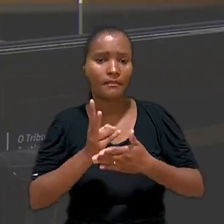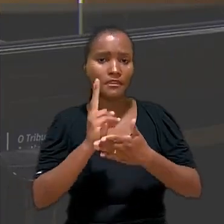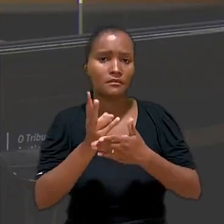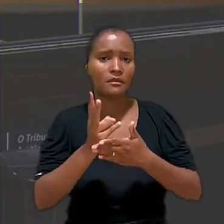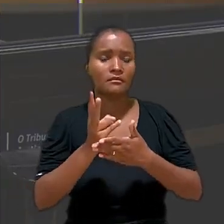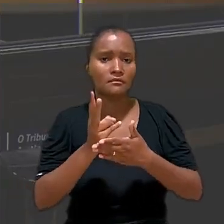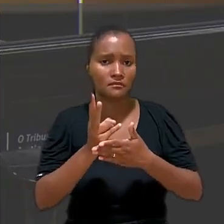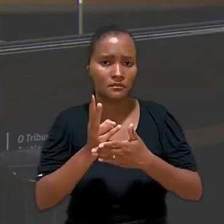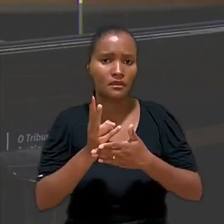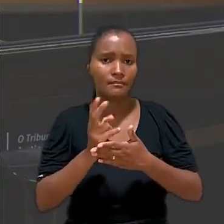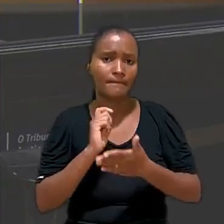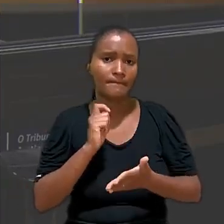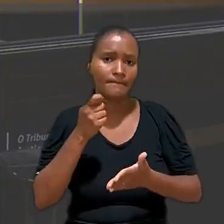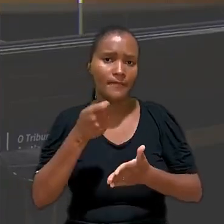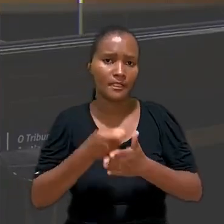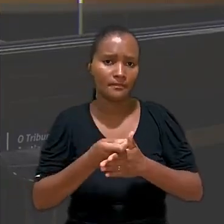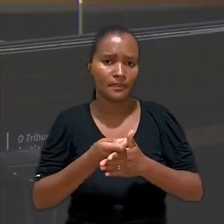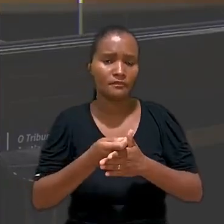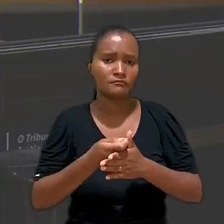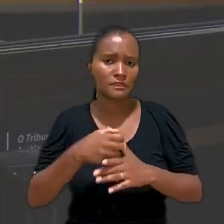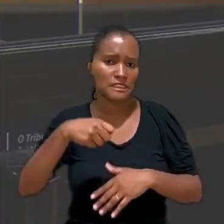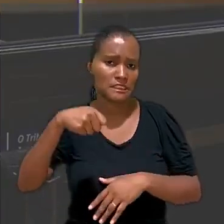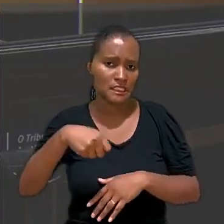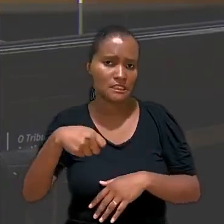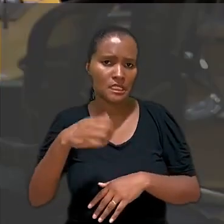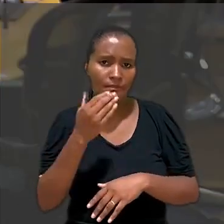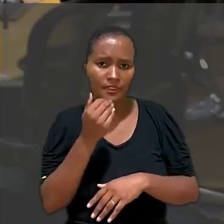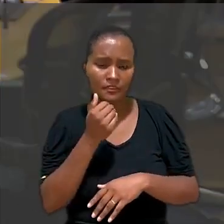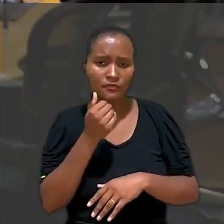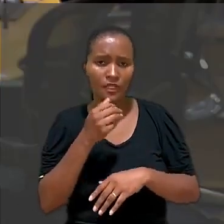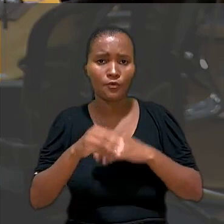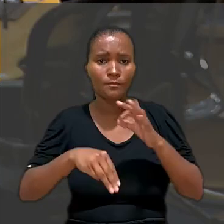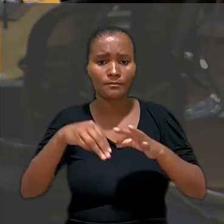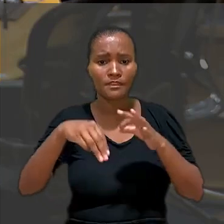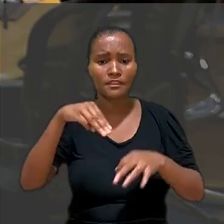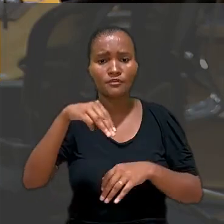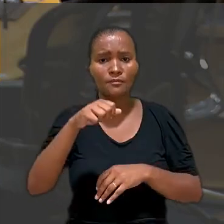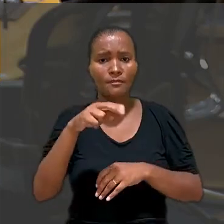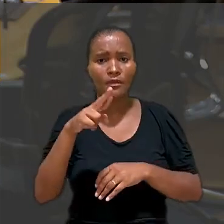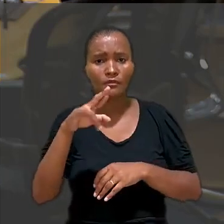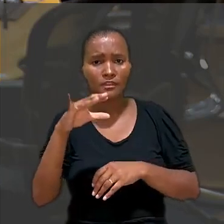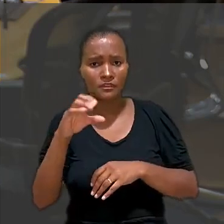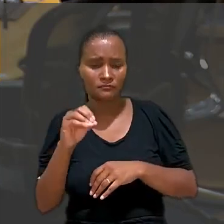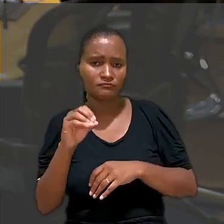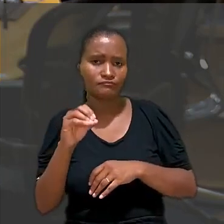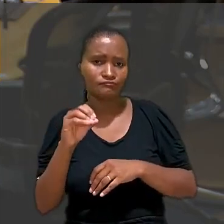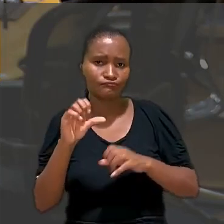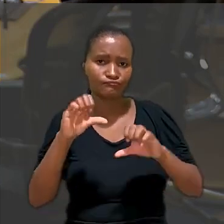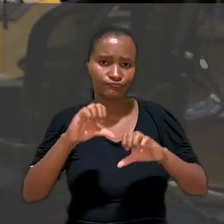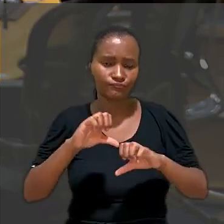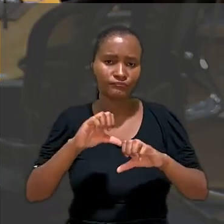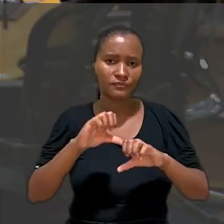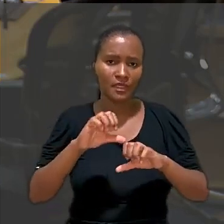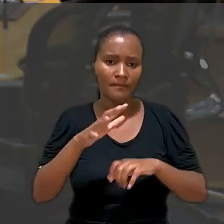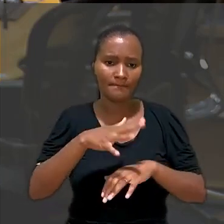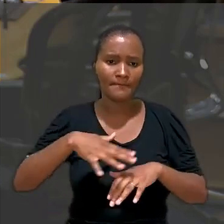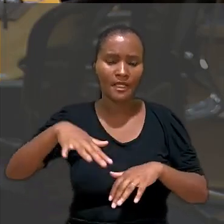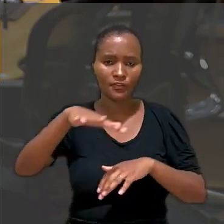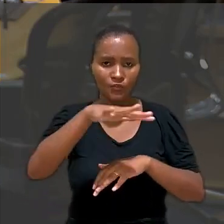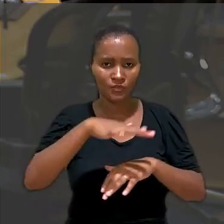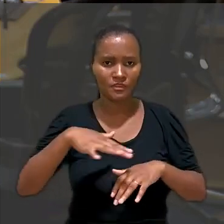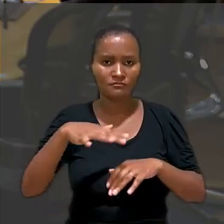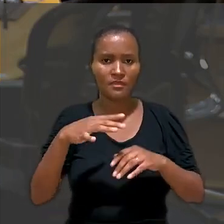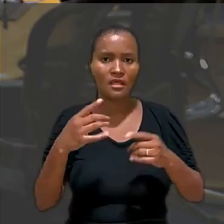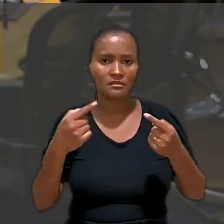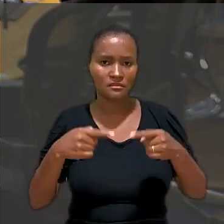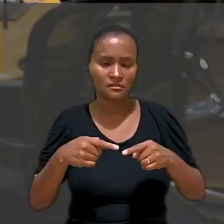aptas a manter o pagamento da parcela. O ministro Maurício Godinho Delgado ficou vencido. Assim, por maioria,